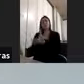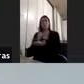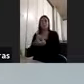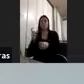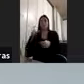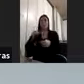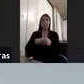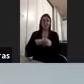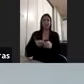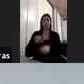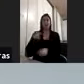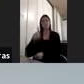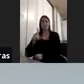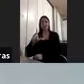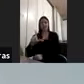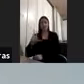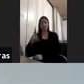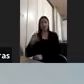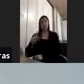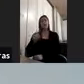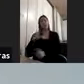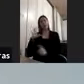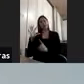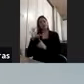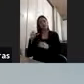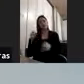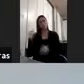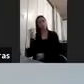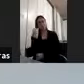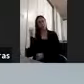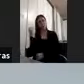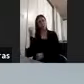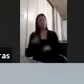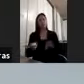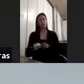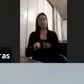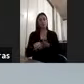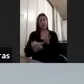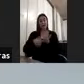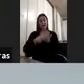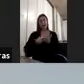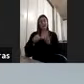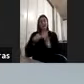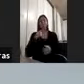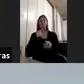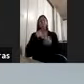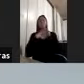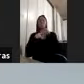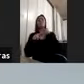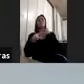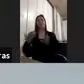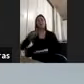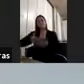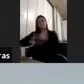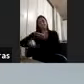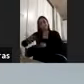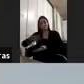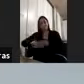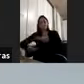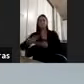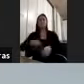foi extremamente importante. Sim. Assim, gente que tinha vontade de dialogar, mesmo que nós não estivéssemos vivendo o melhor dos